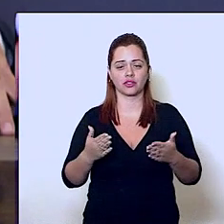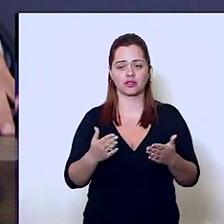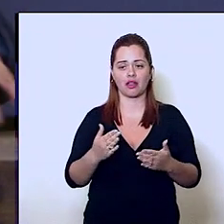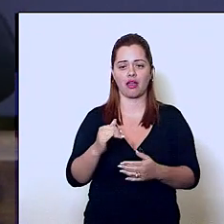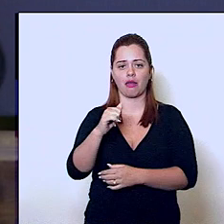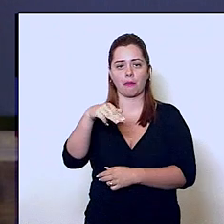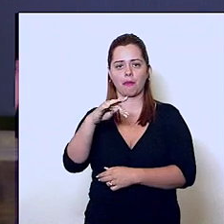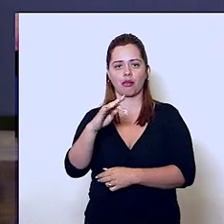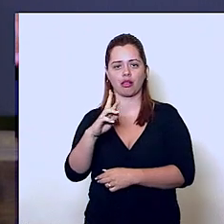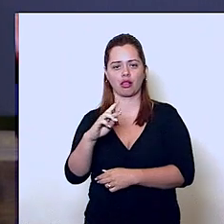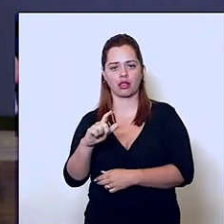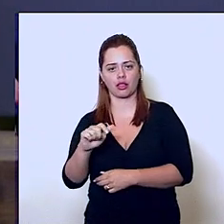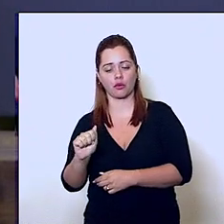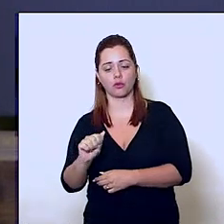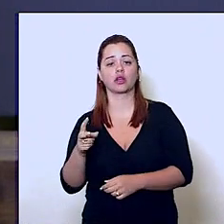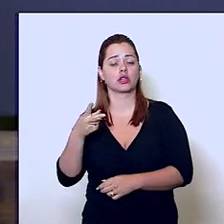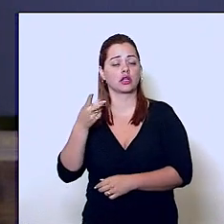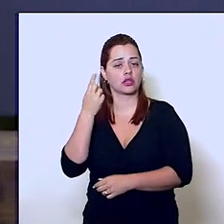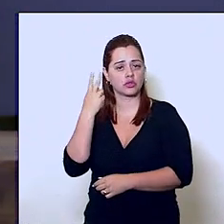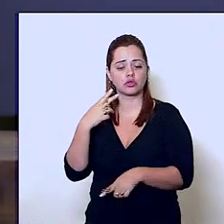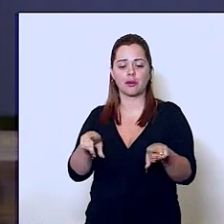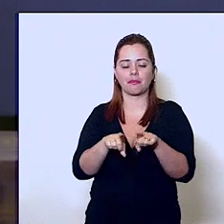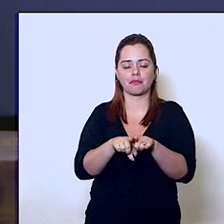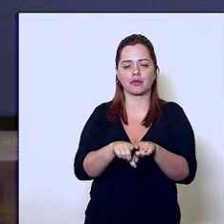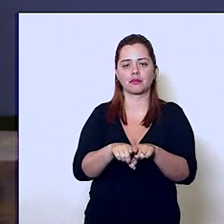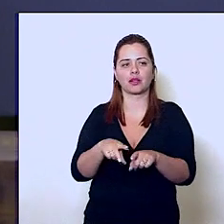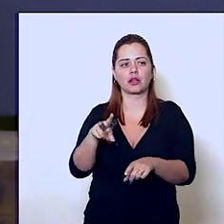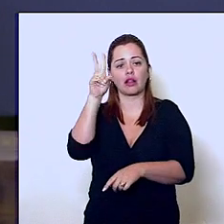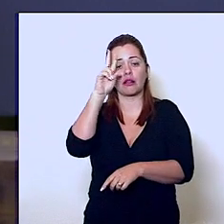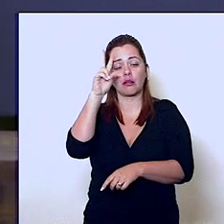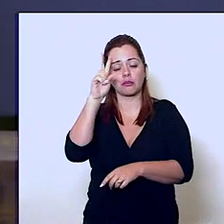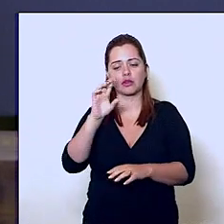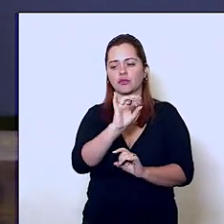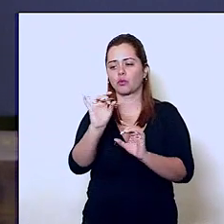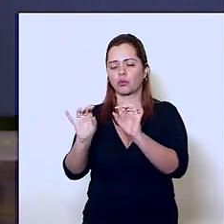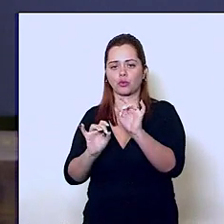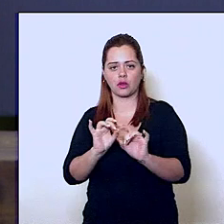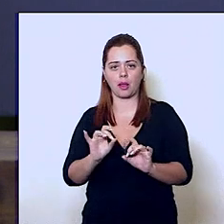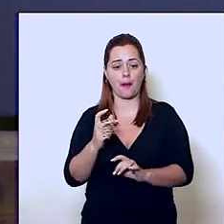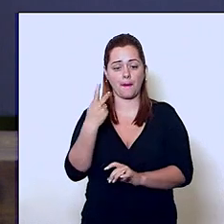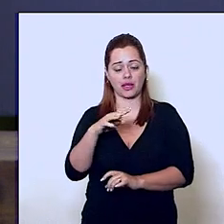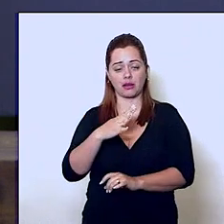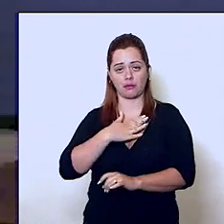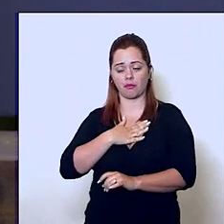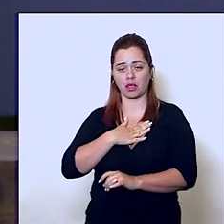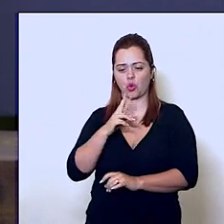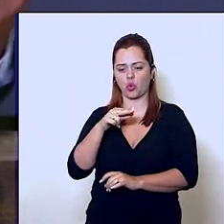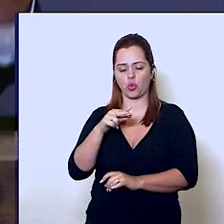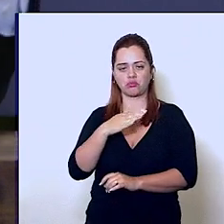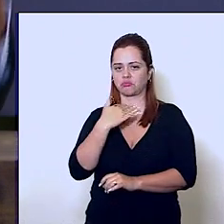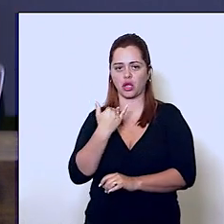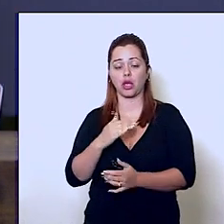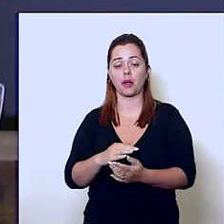também na recordação de cada um. Para mim, ele é imortalizado quando eu ia visitar e ele